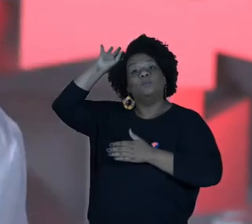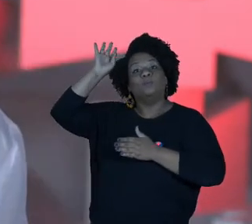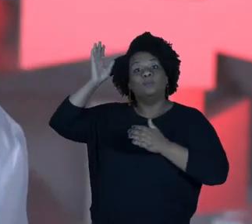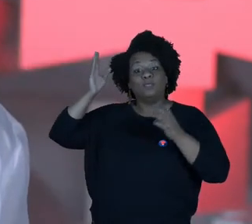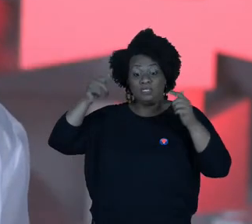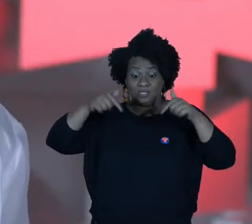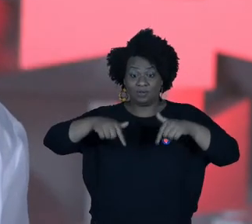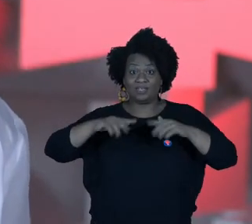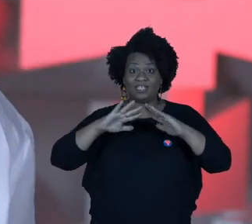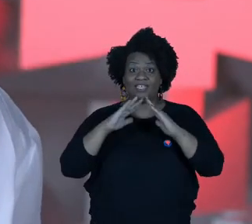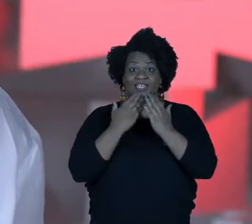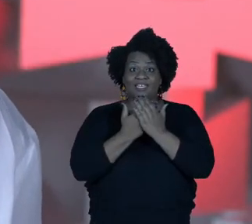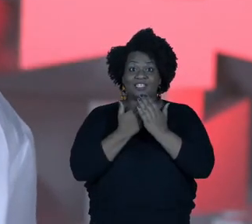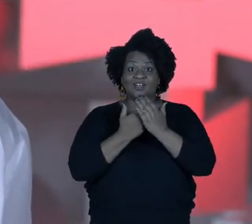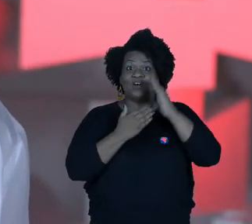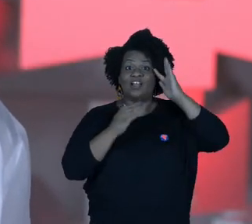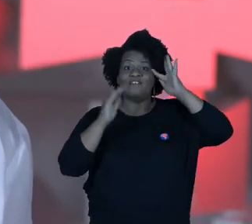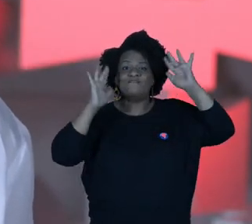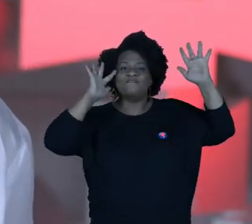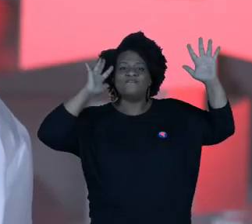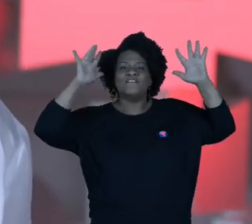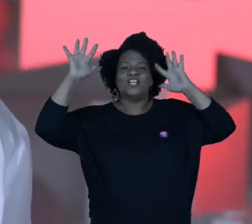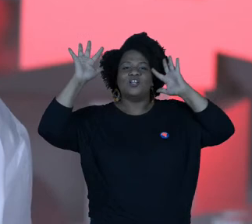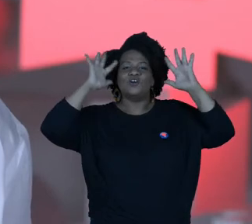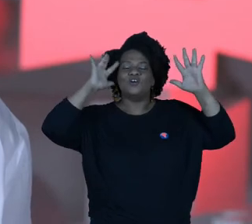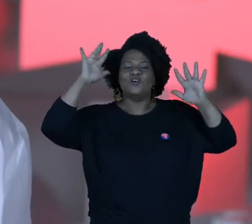de filósofos, onde ele coloca